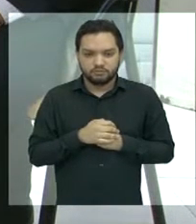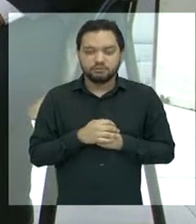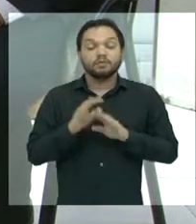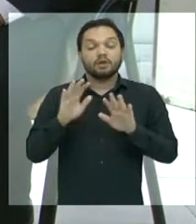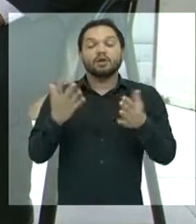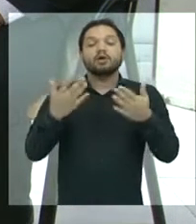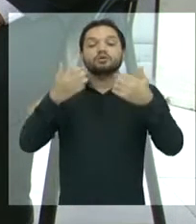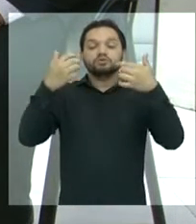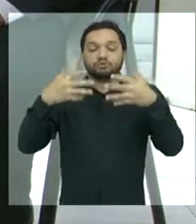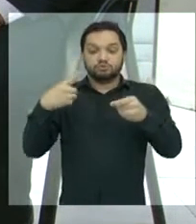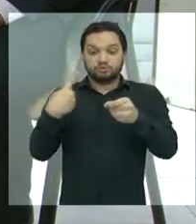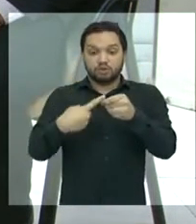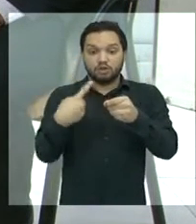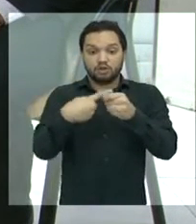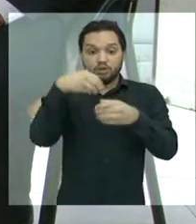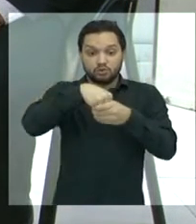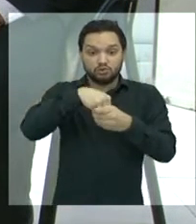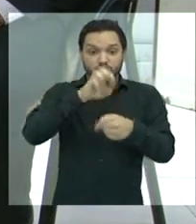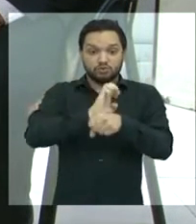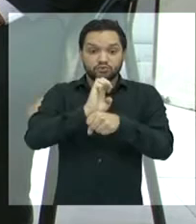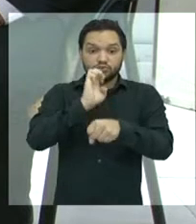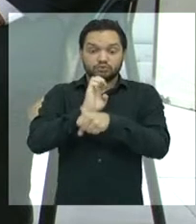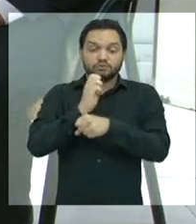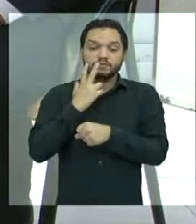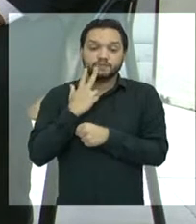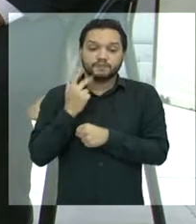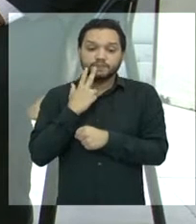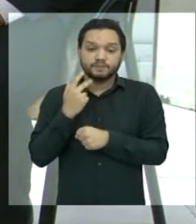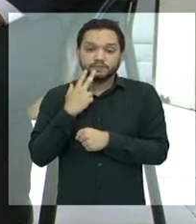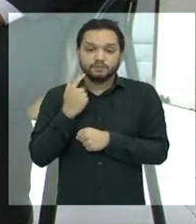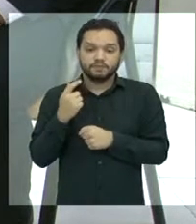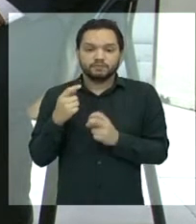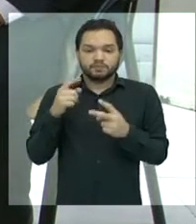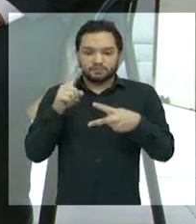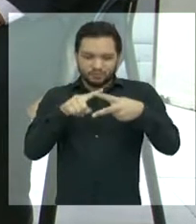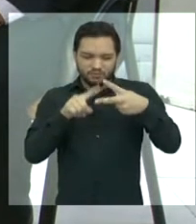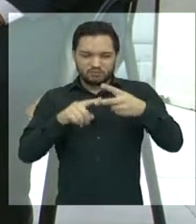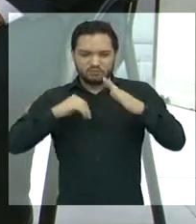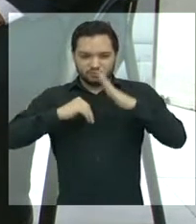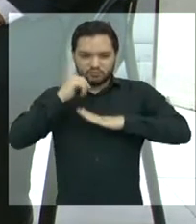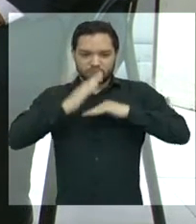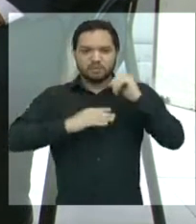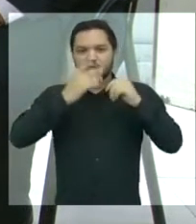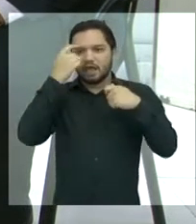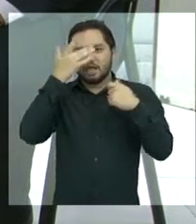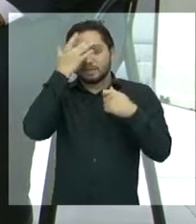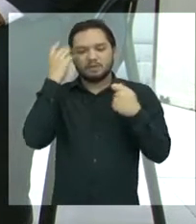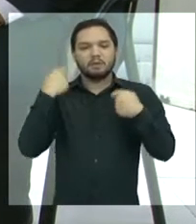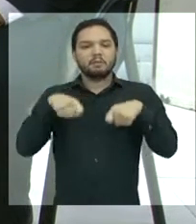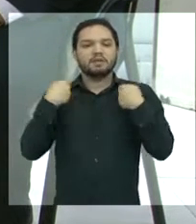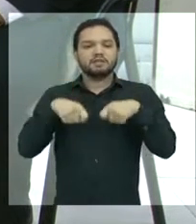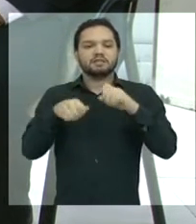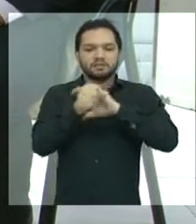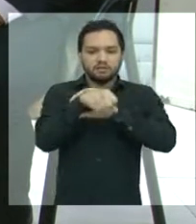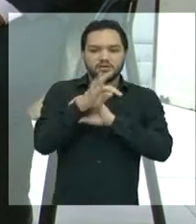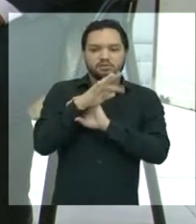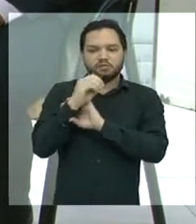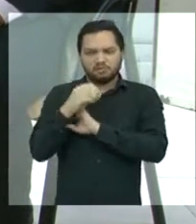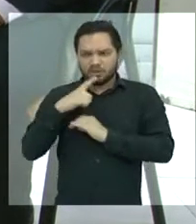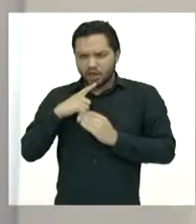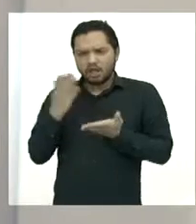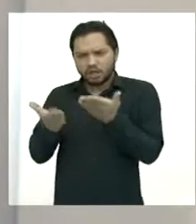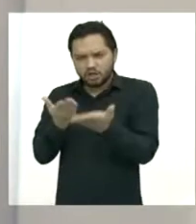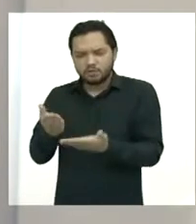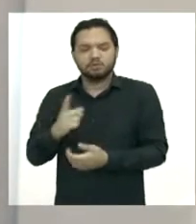do Estado, essas 2 profissões, as pessoas que dependem do serviço público, elas também são atendidas? São. A gente